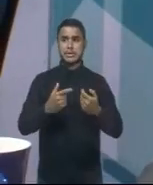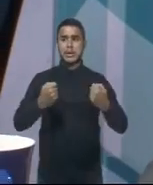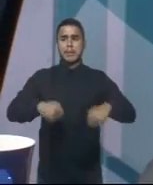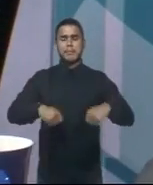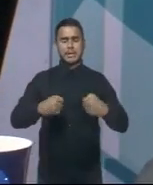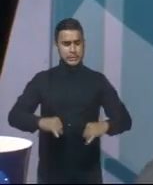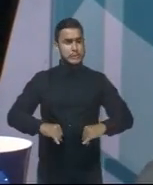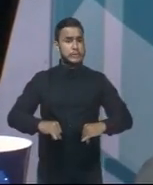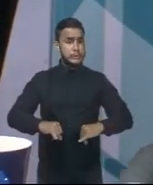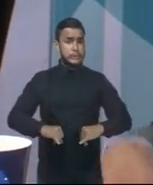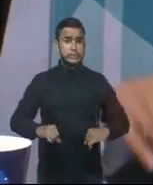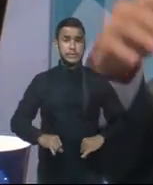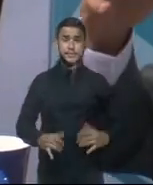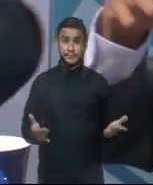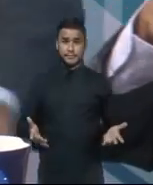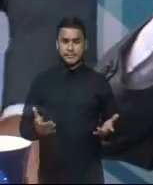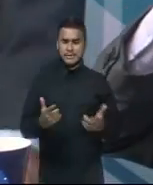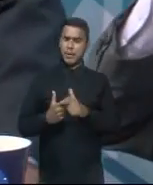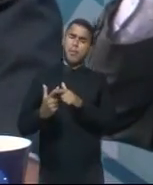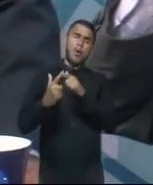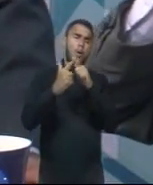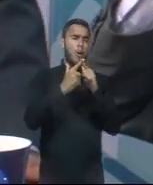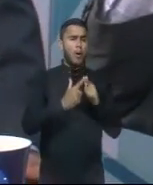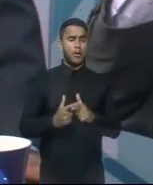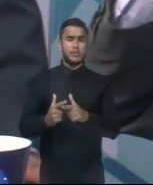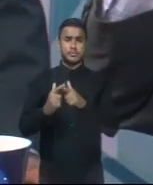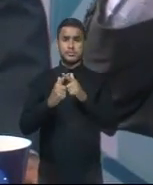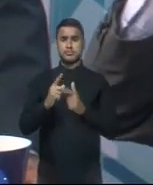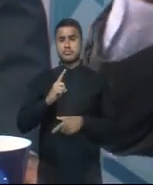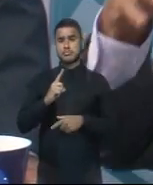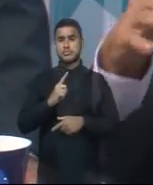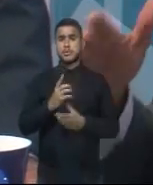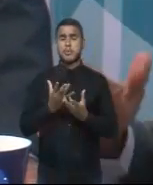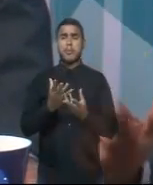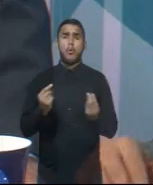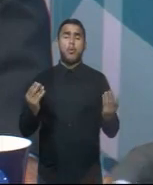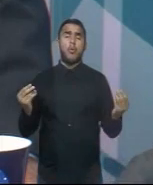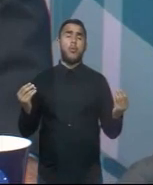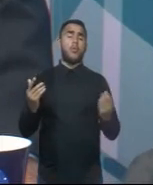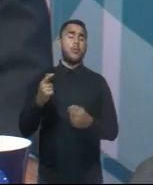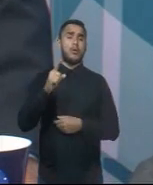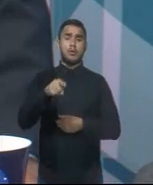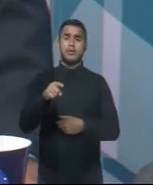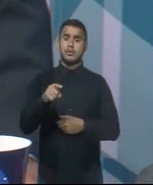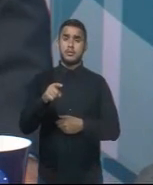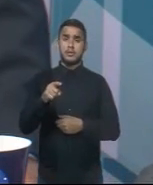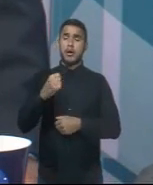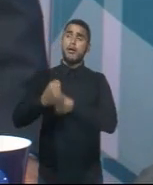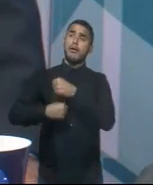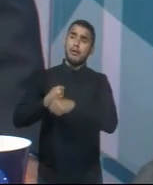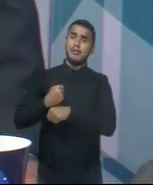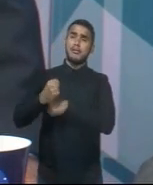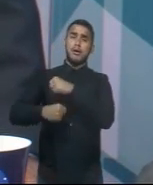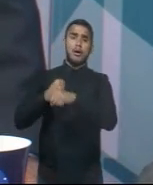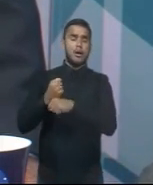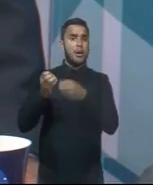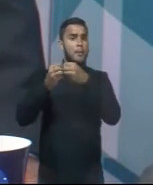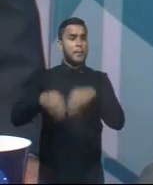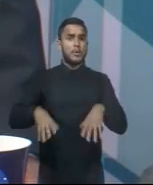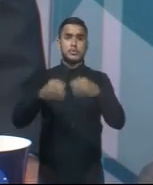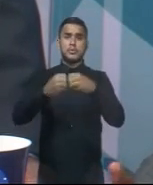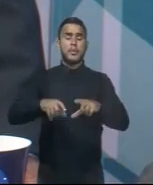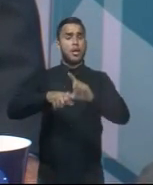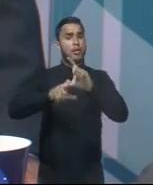país arrasadas, com um déficit de 1,5 bilhões de dólares a cada ano, é necessário